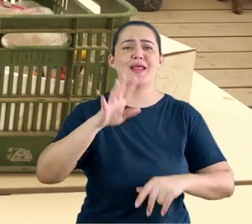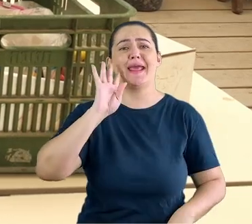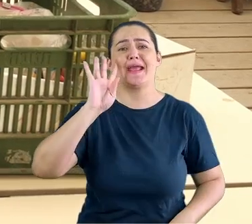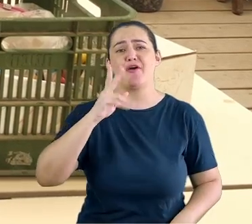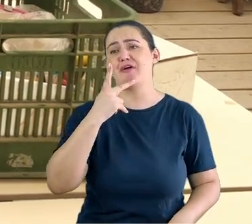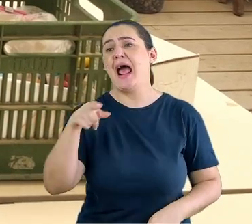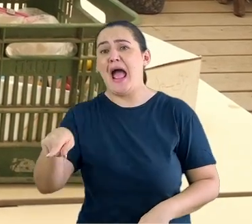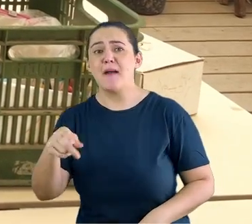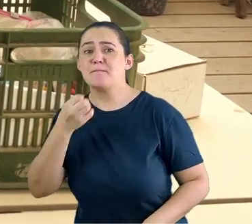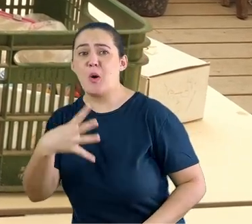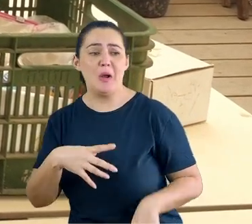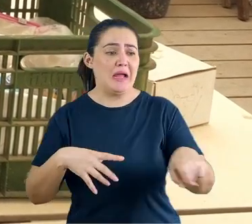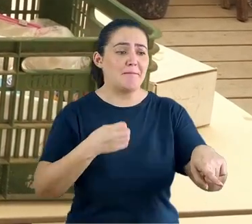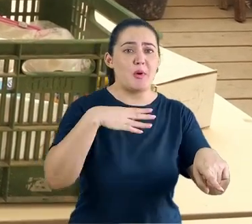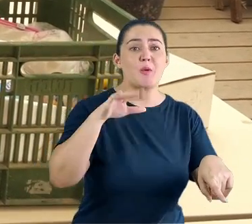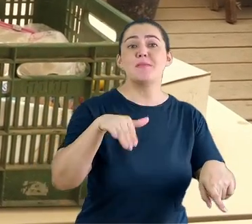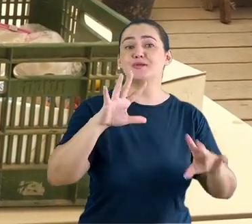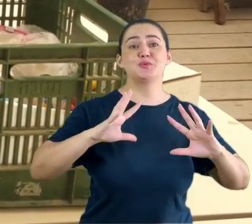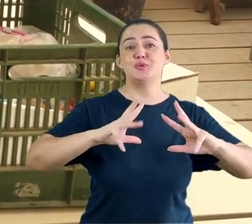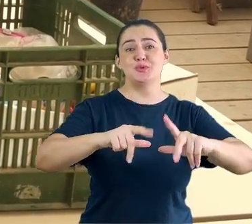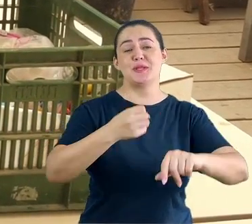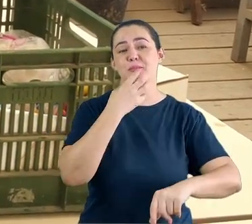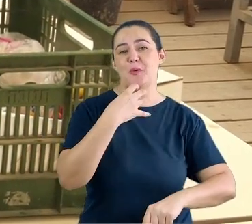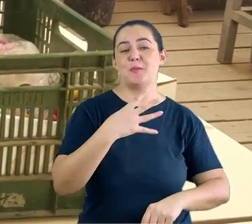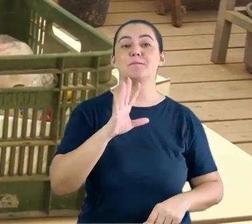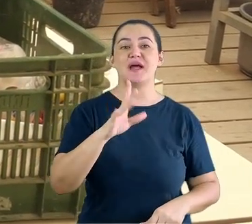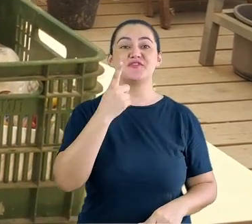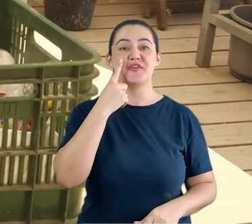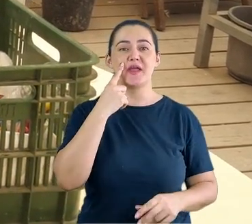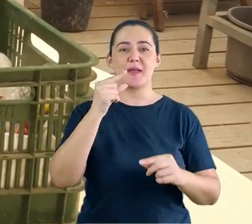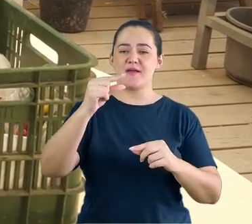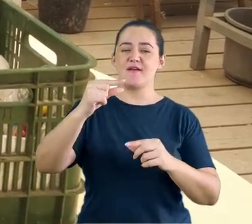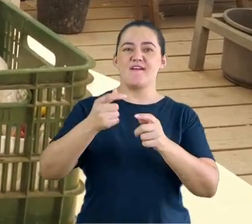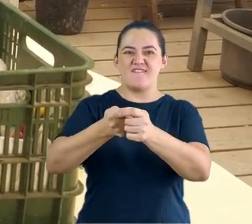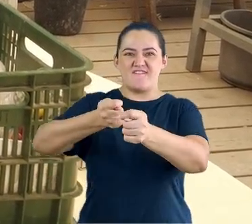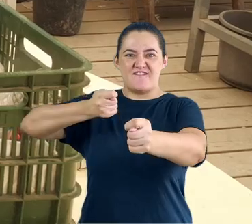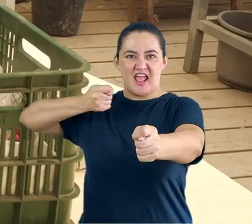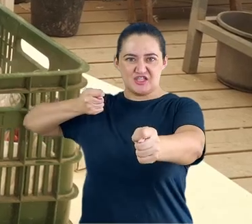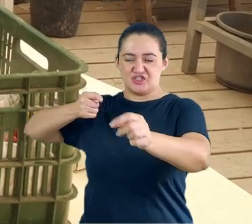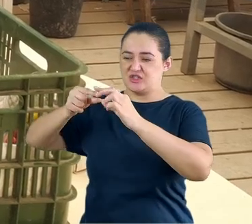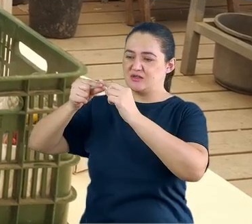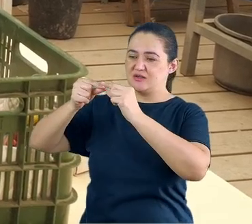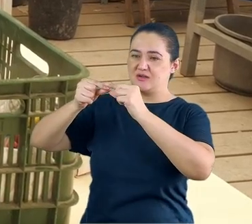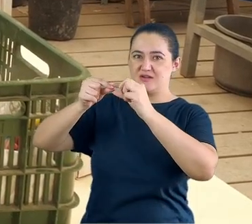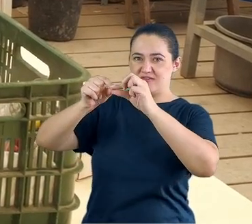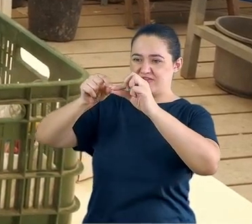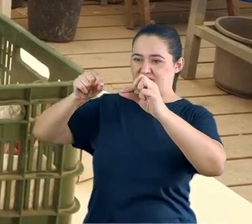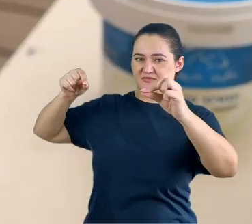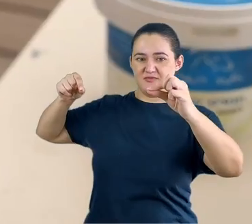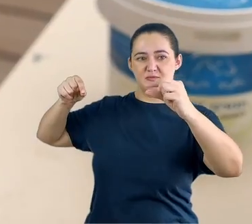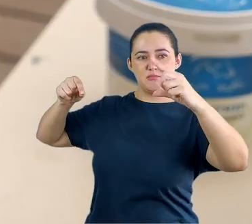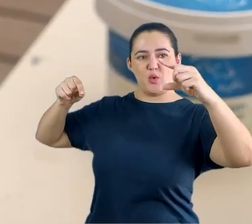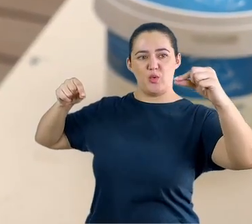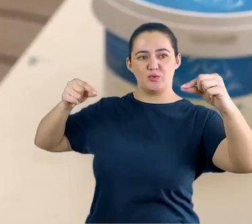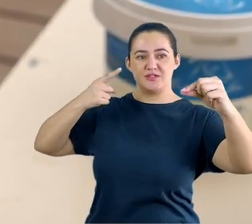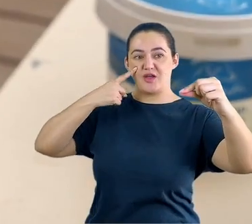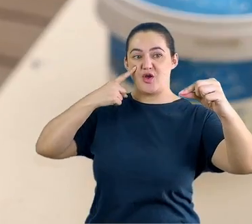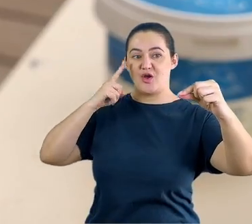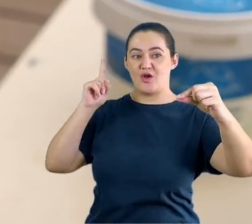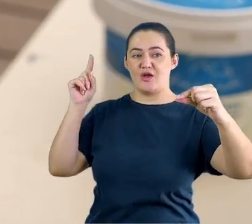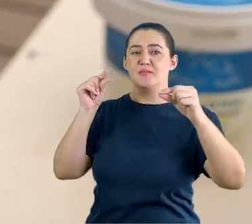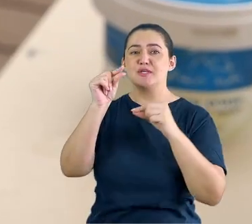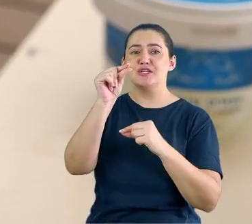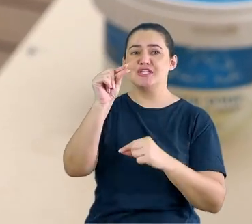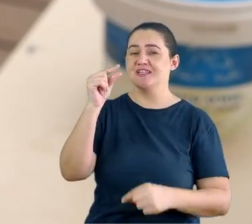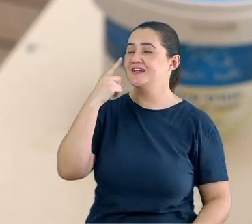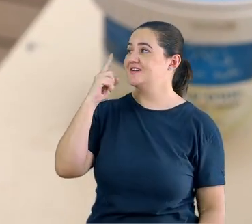sei o que mexe mais. Uma ponta de flecha do período das cruzadas, tá certo? Quando Israel